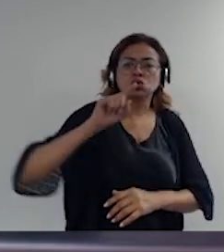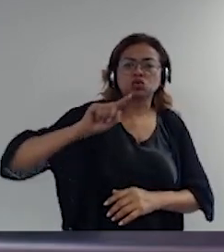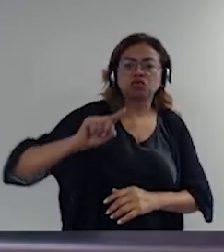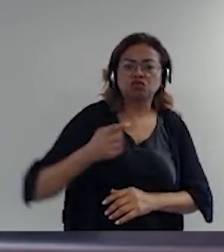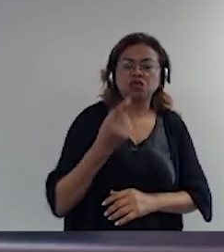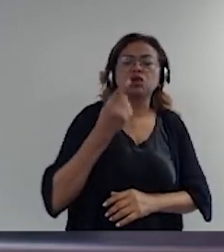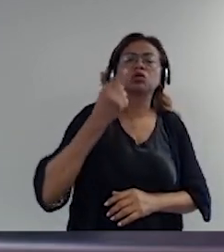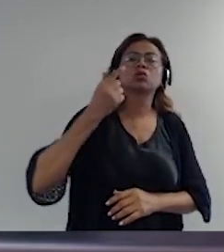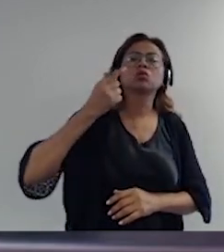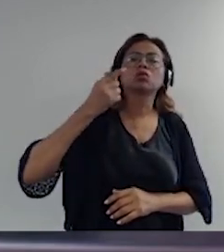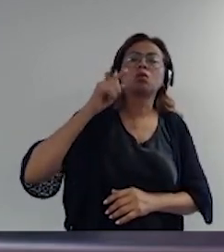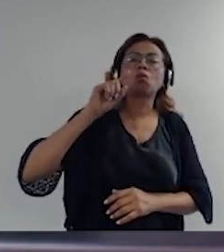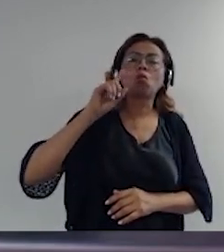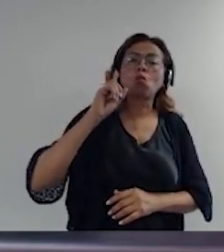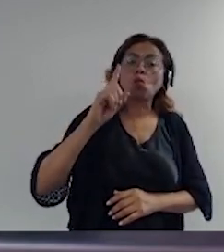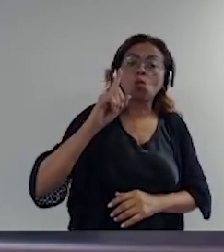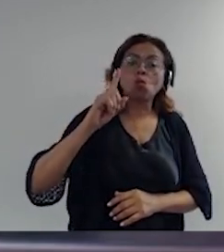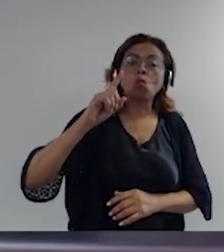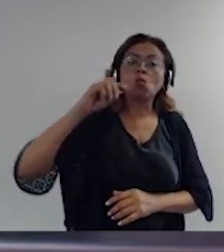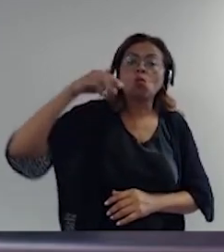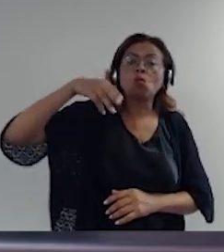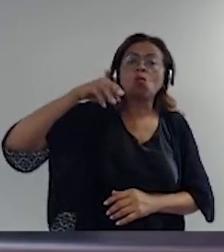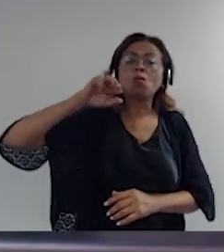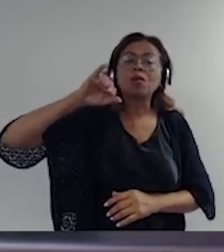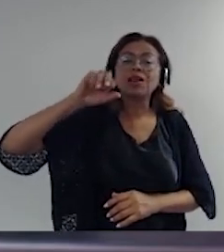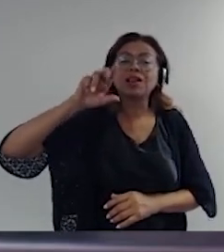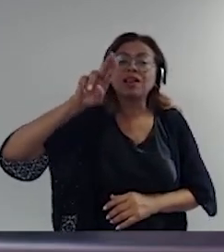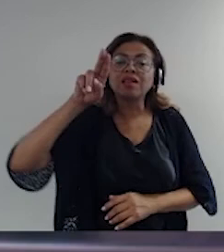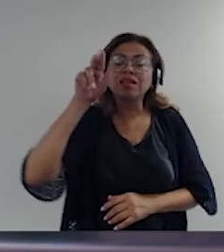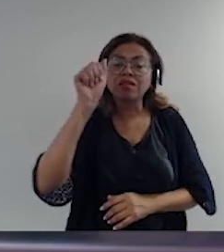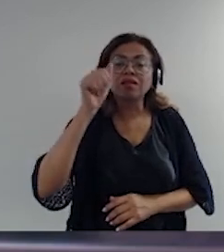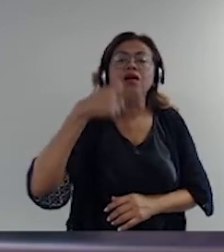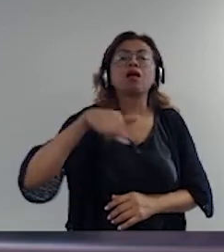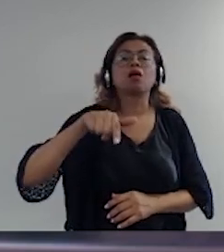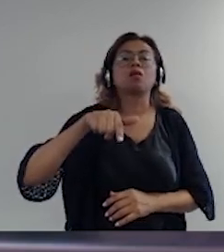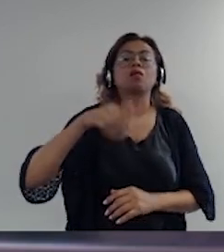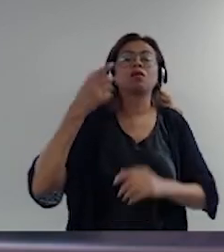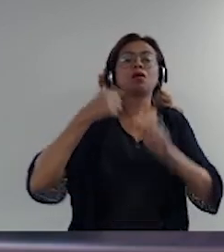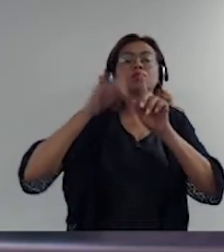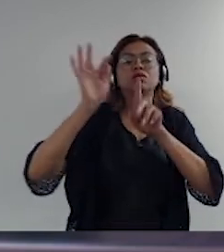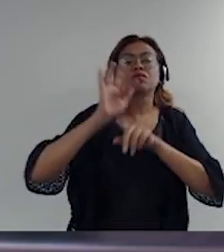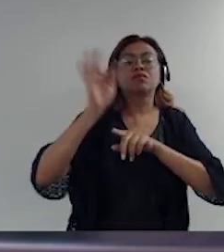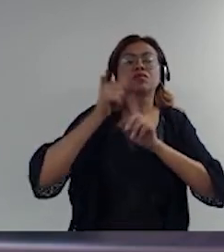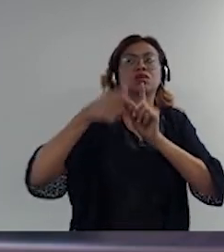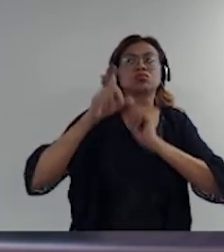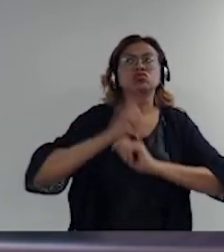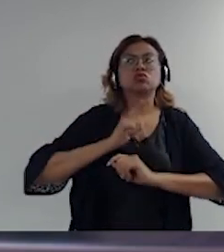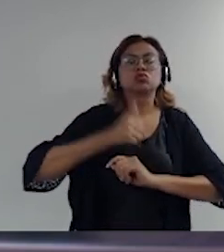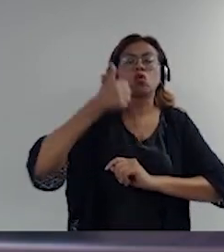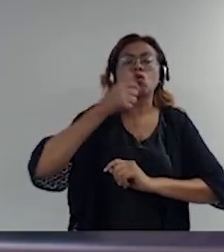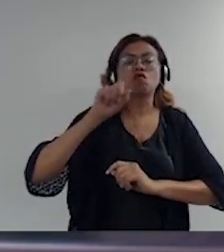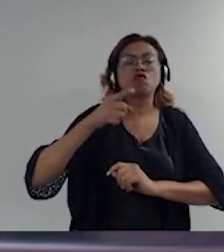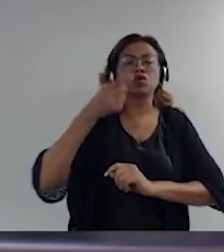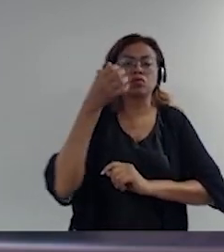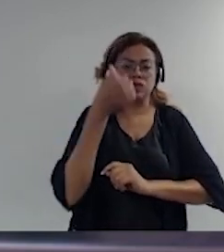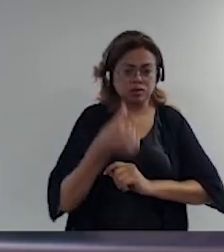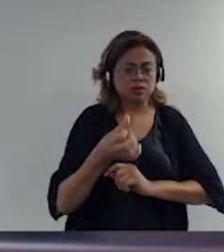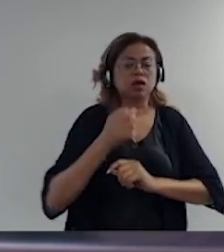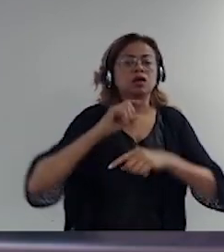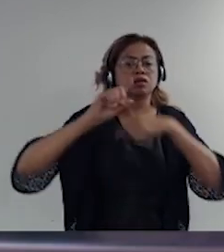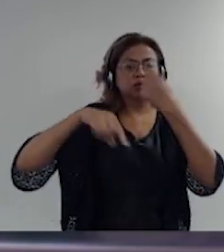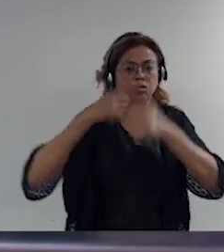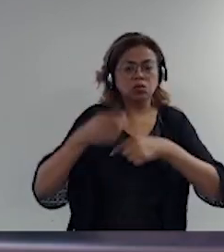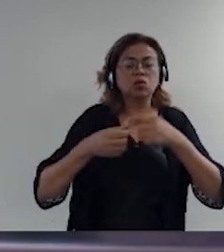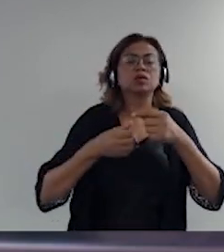milhões de CPFs na Bolsa. É porque em fevereiro a gente tinha 1,6 e durante março esse número